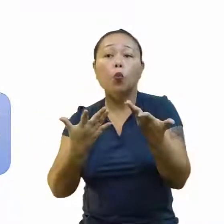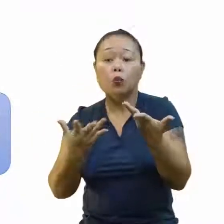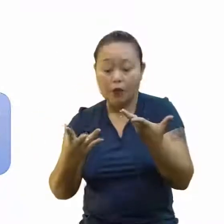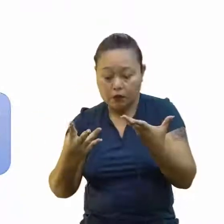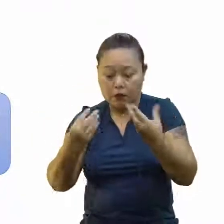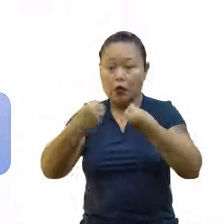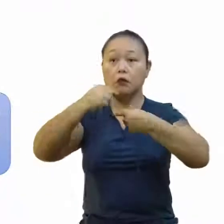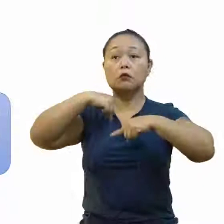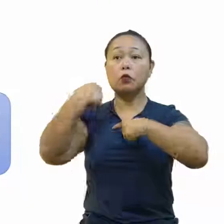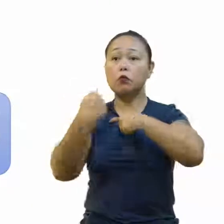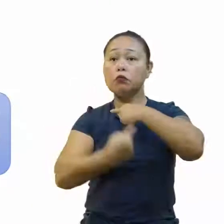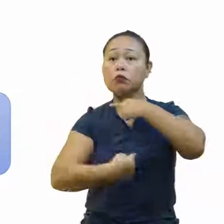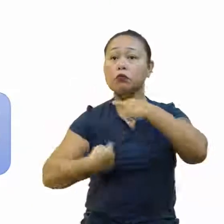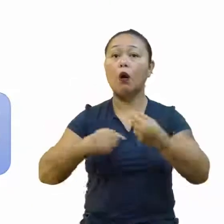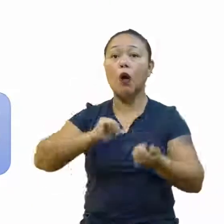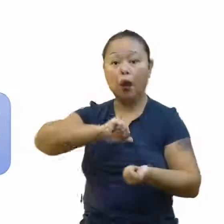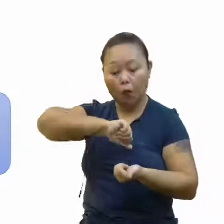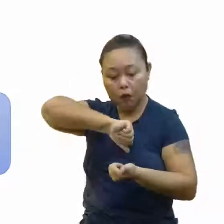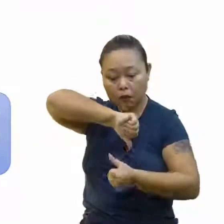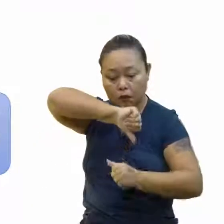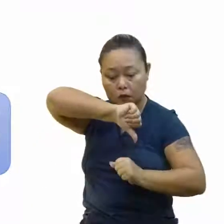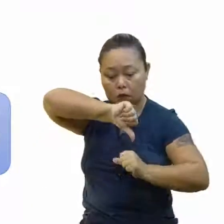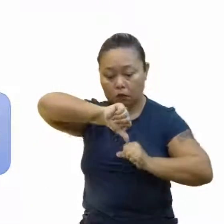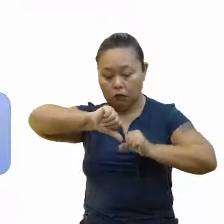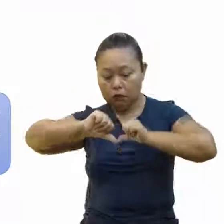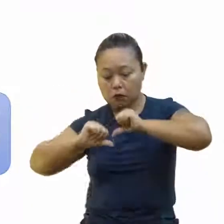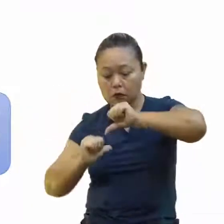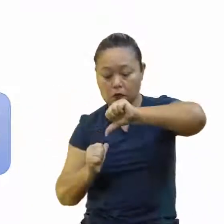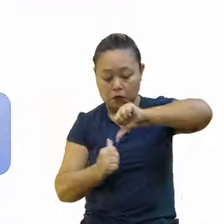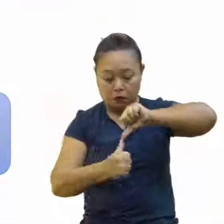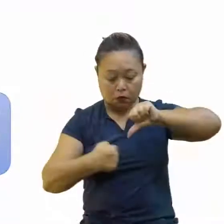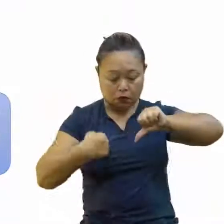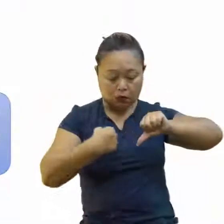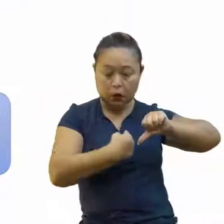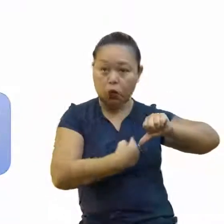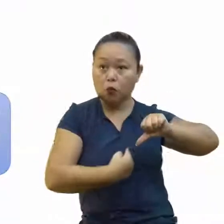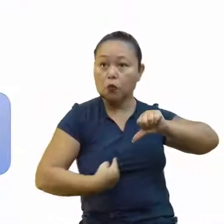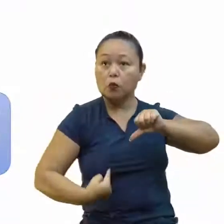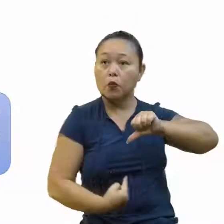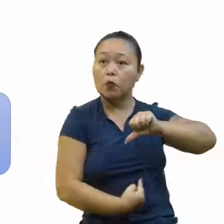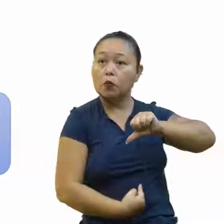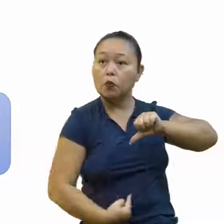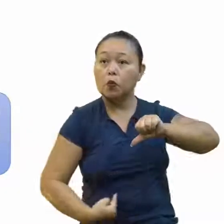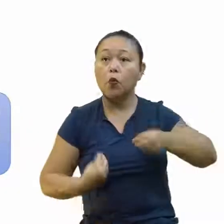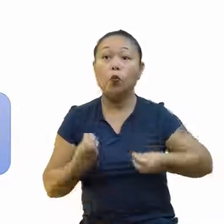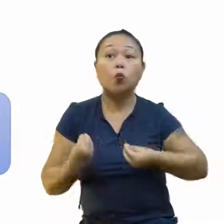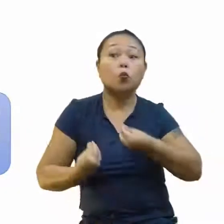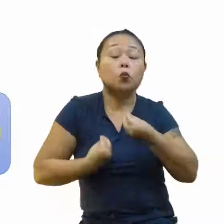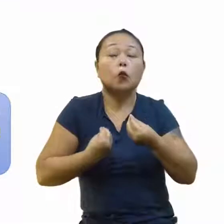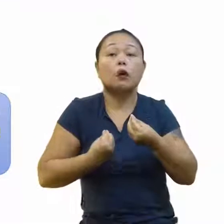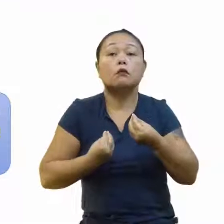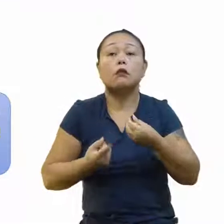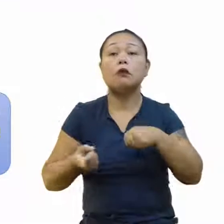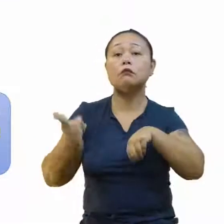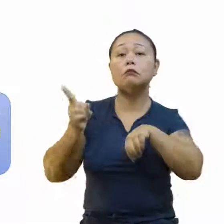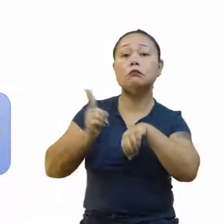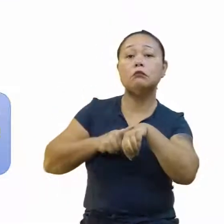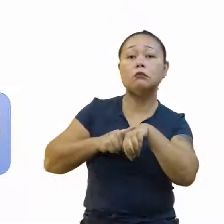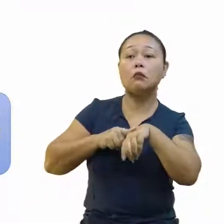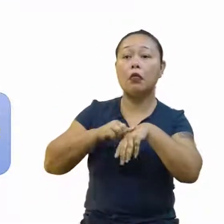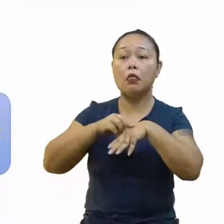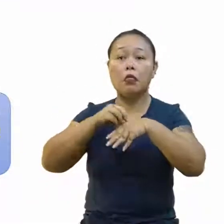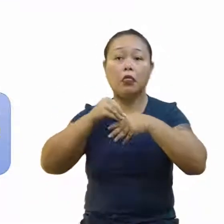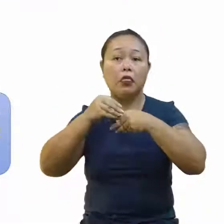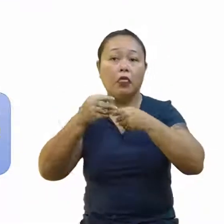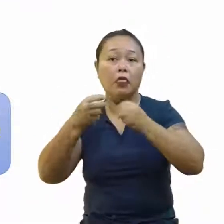né? Elas modificam o nosso organismo, o funcionamento. Então, elas vão afetar os